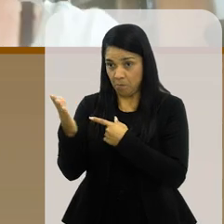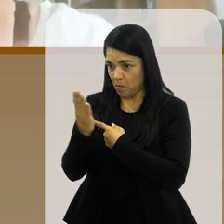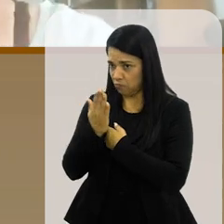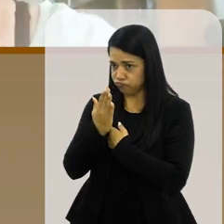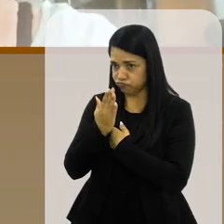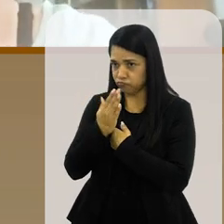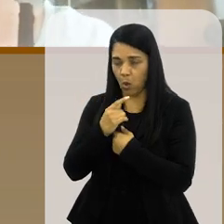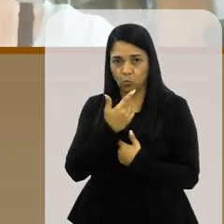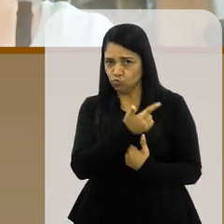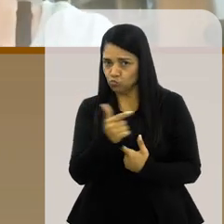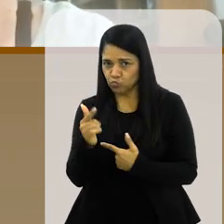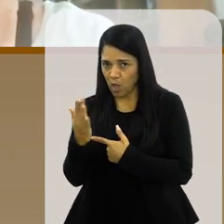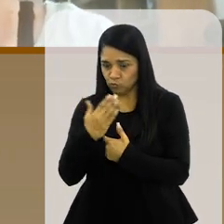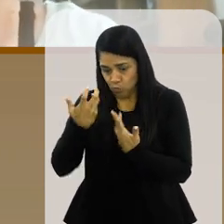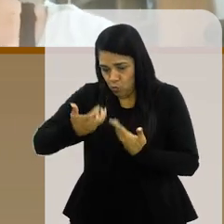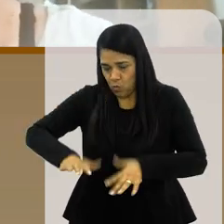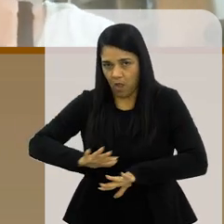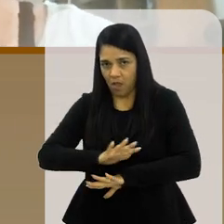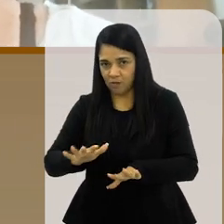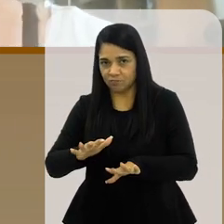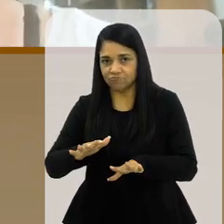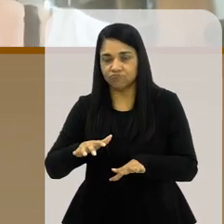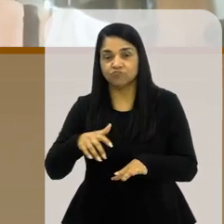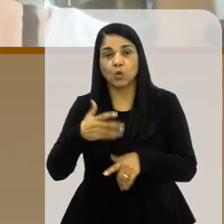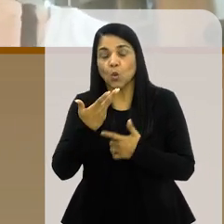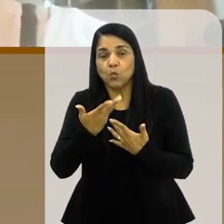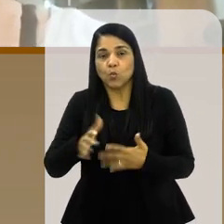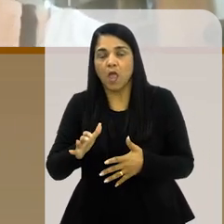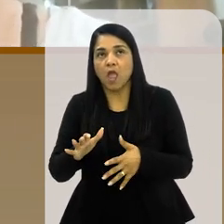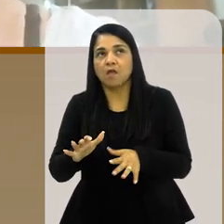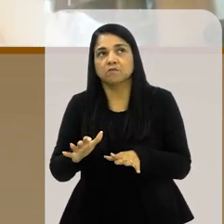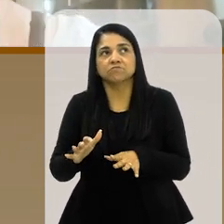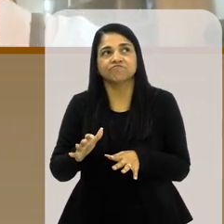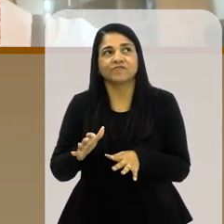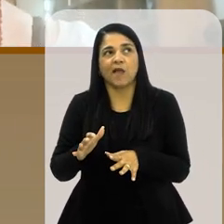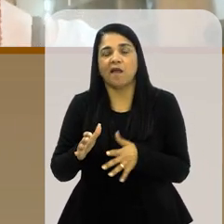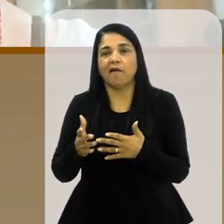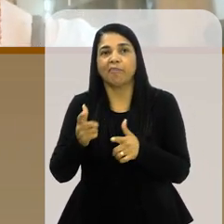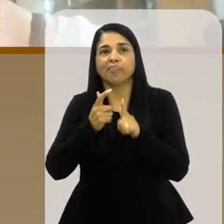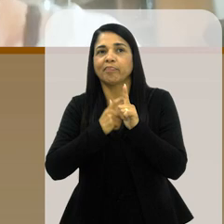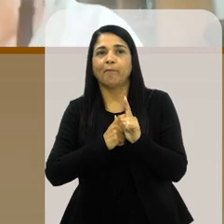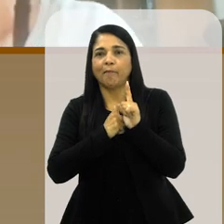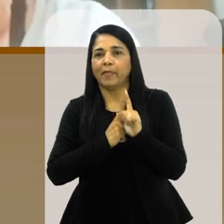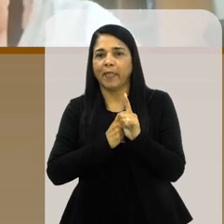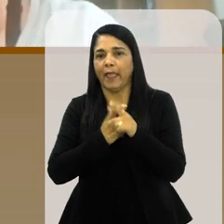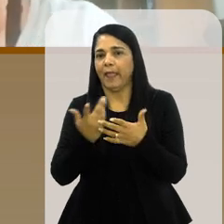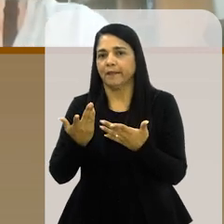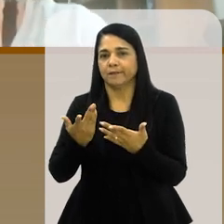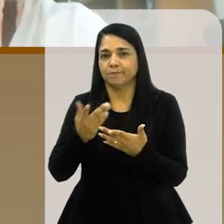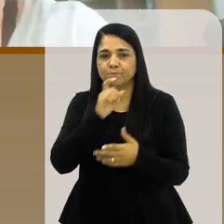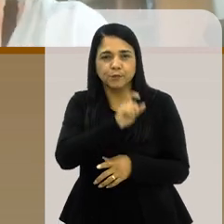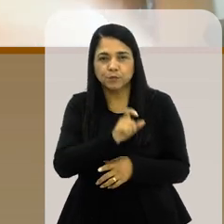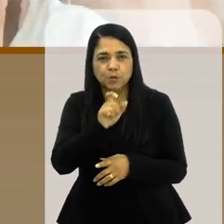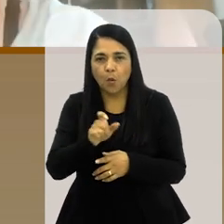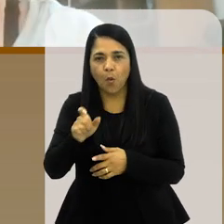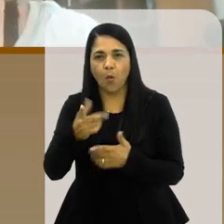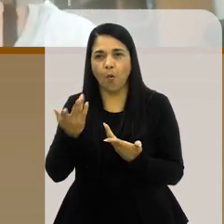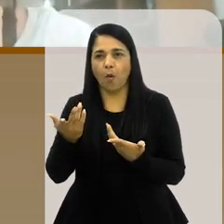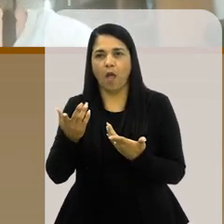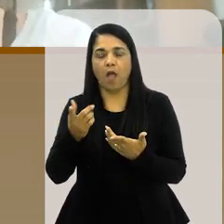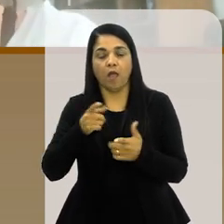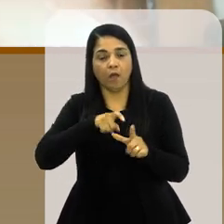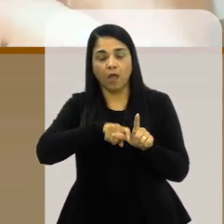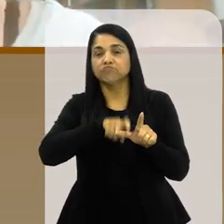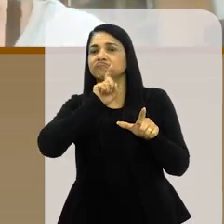ajuda. Eu não tenho ajuda nem quero, porque eu não quero dever, assim, ter que dar de volta Quer